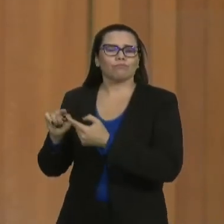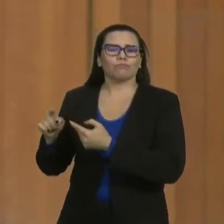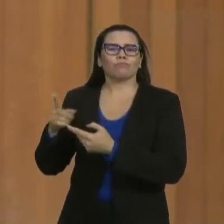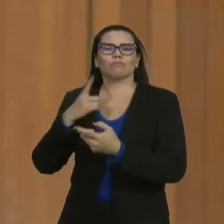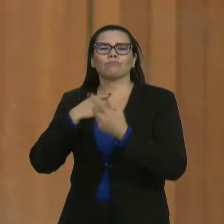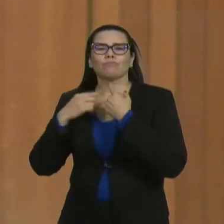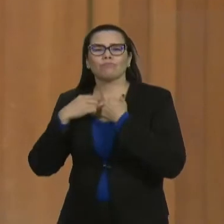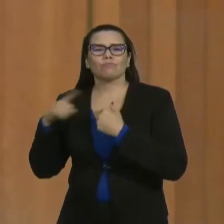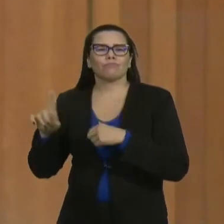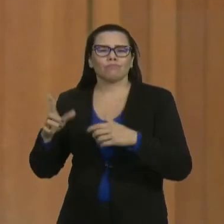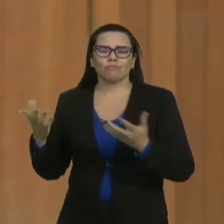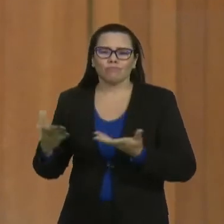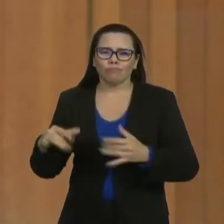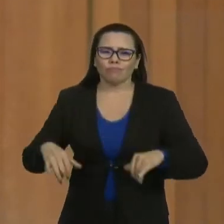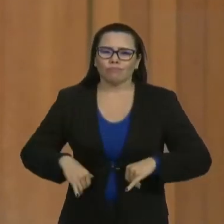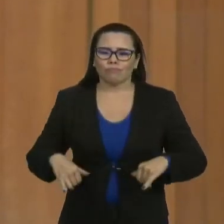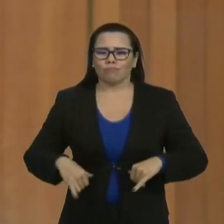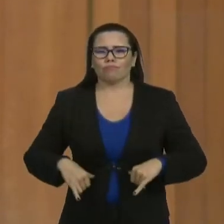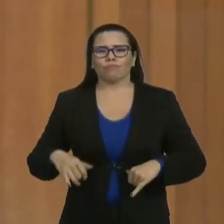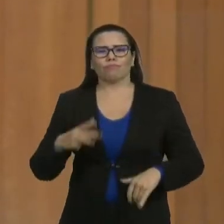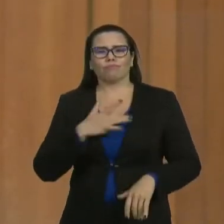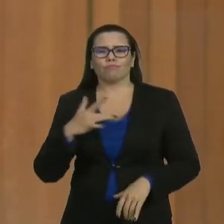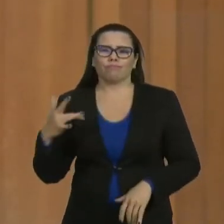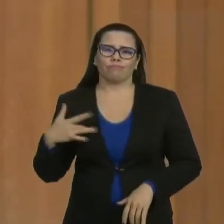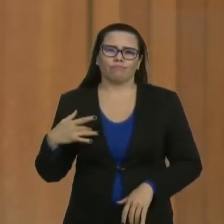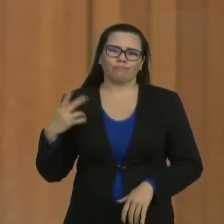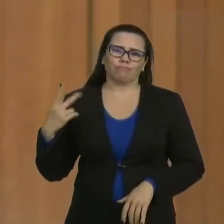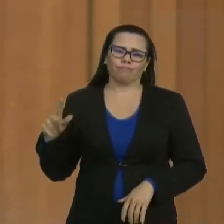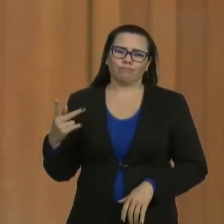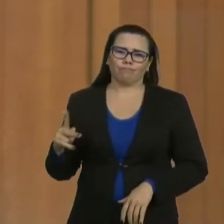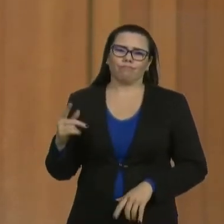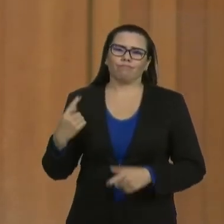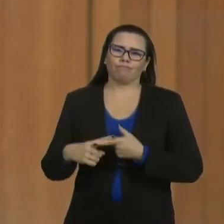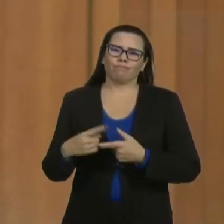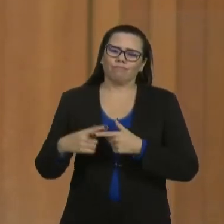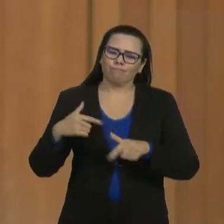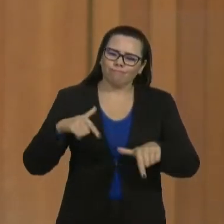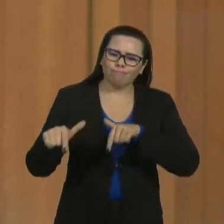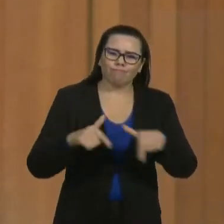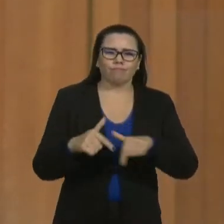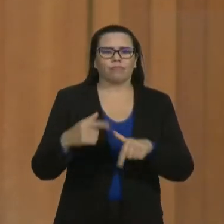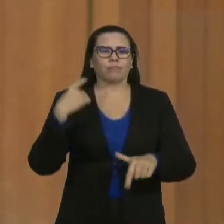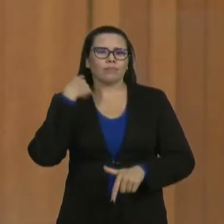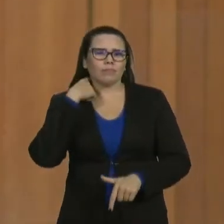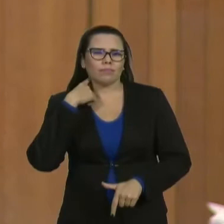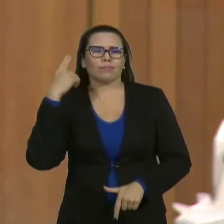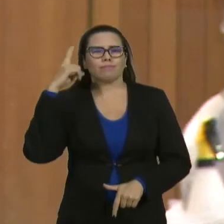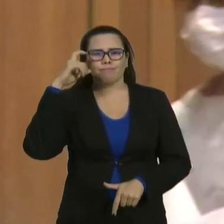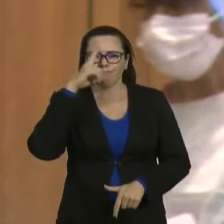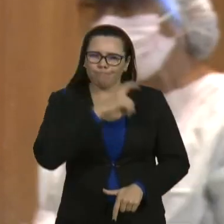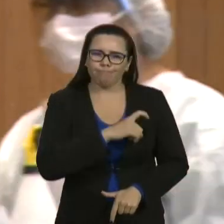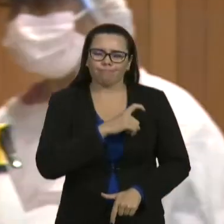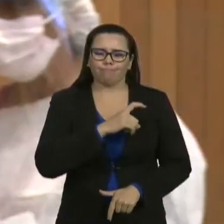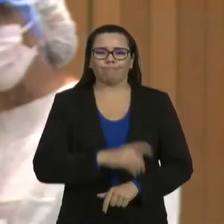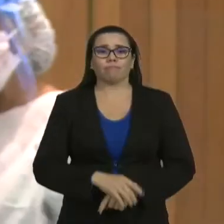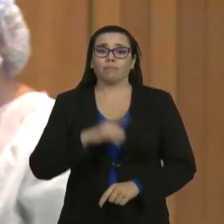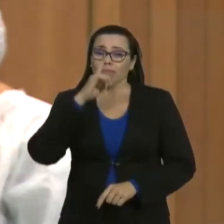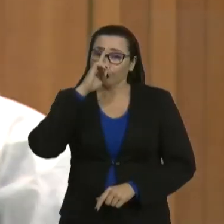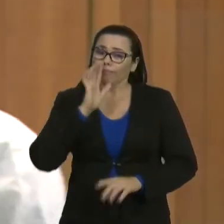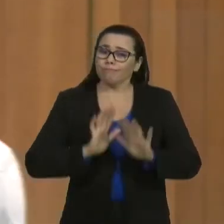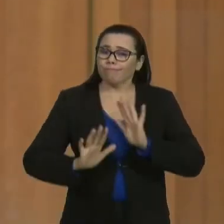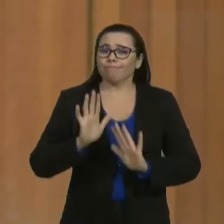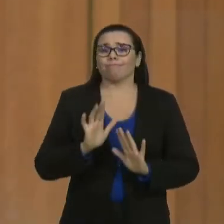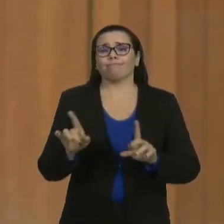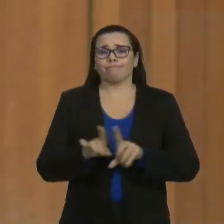sofrendo com a saúde mental por um trabalho de desgaste, de insalubridade, perigoso,